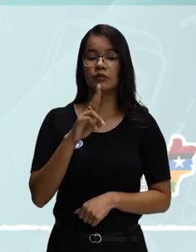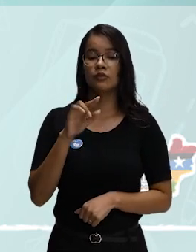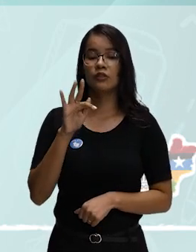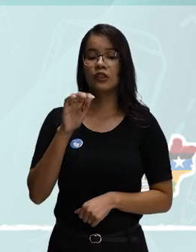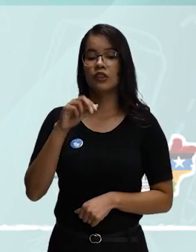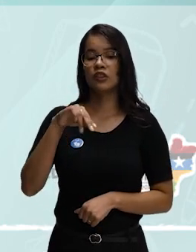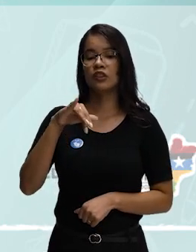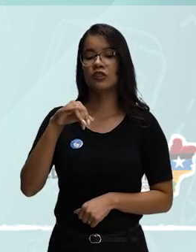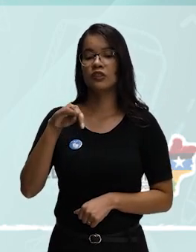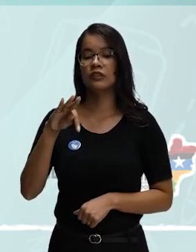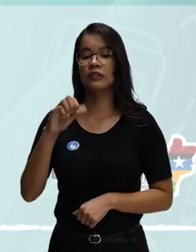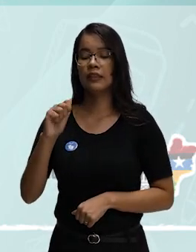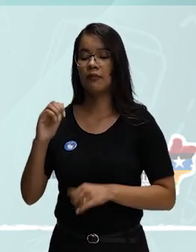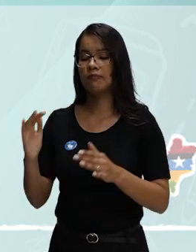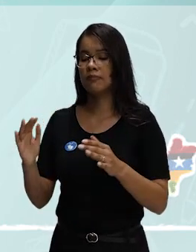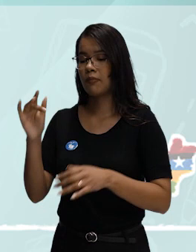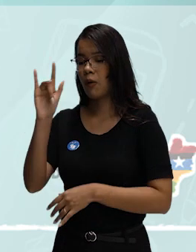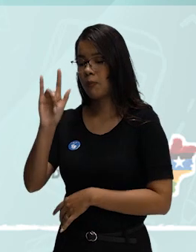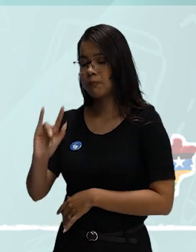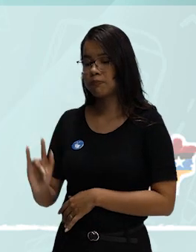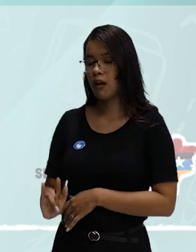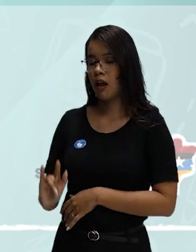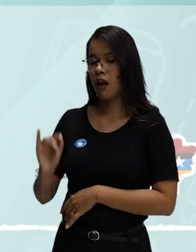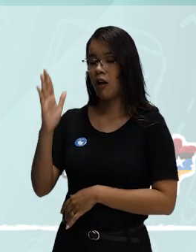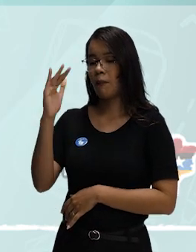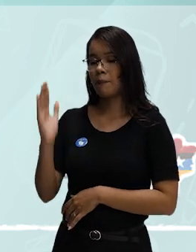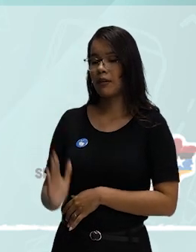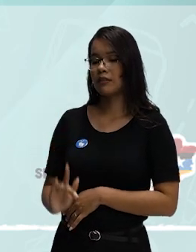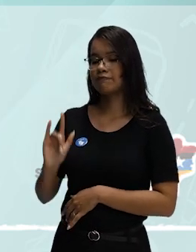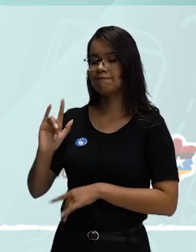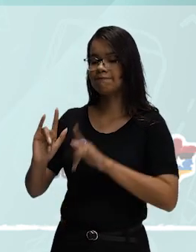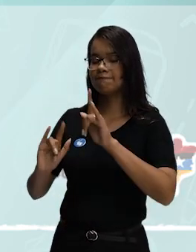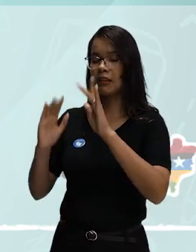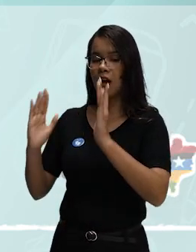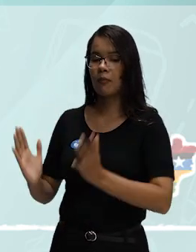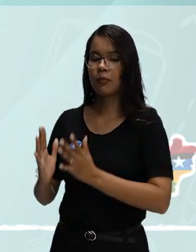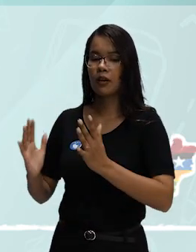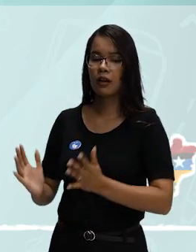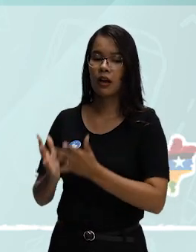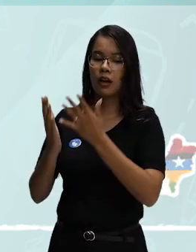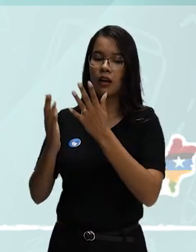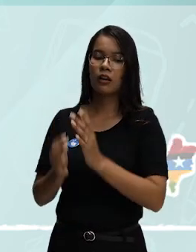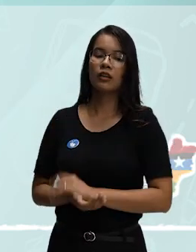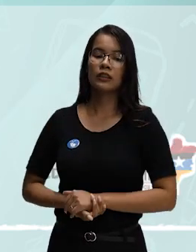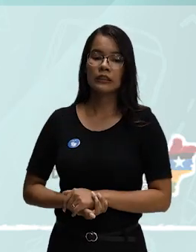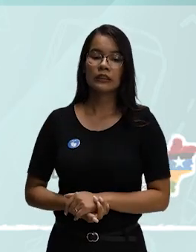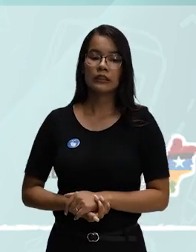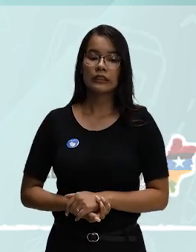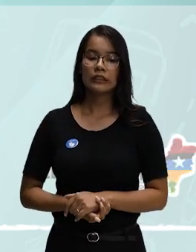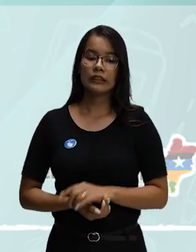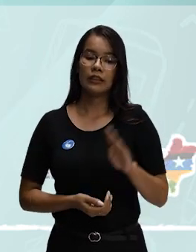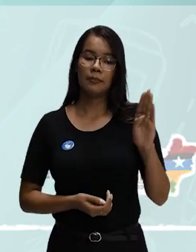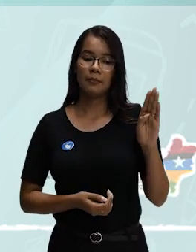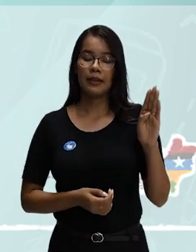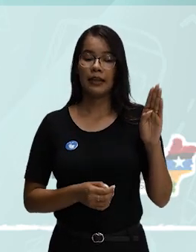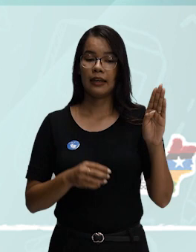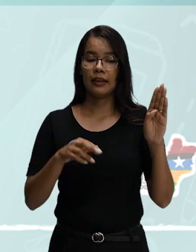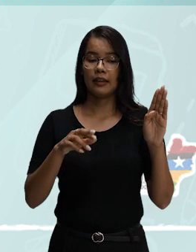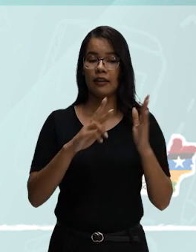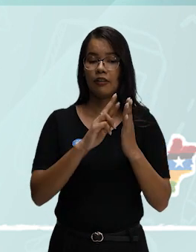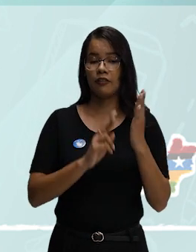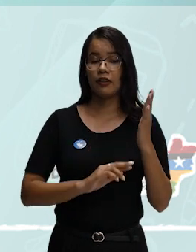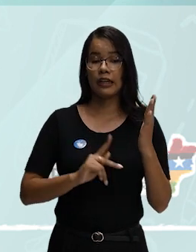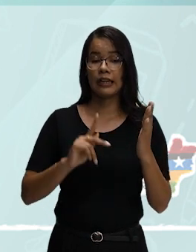Brasil, criada em 1926. A letra B vai fazer referência à revista Claxon, revista semanal que circulou entre 1922 e